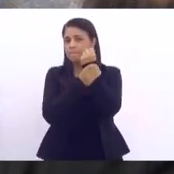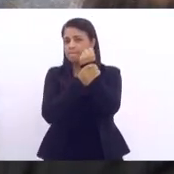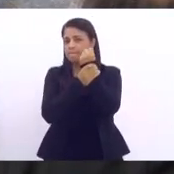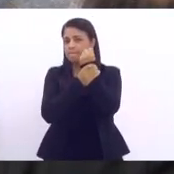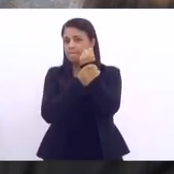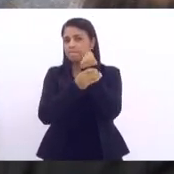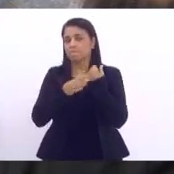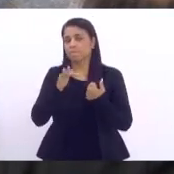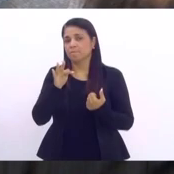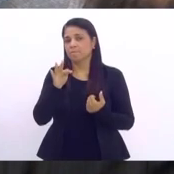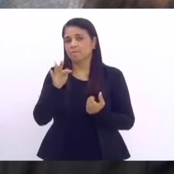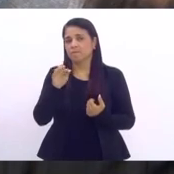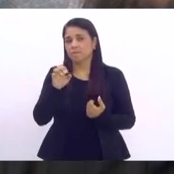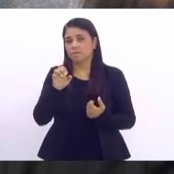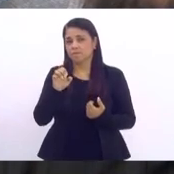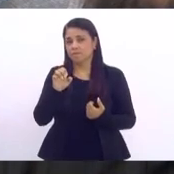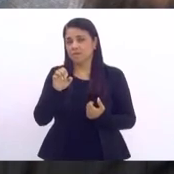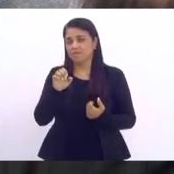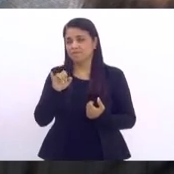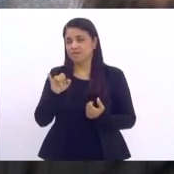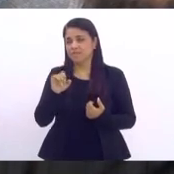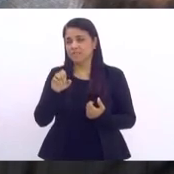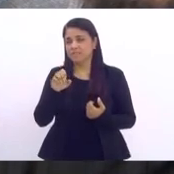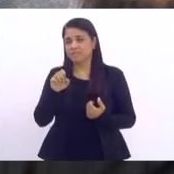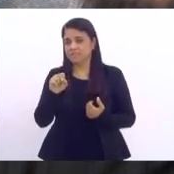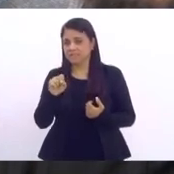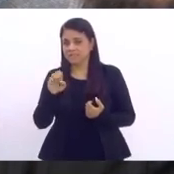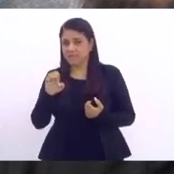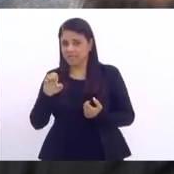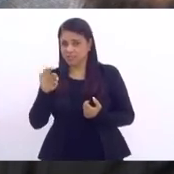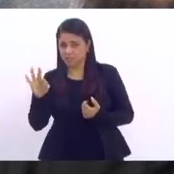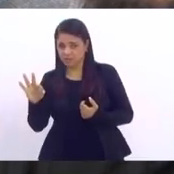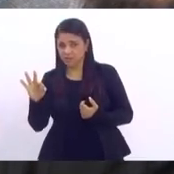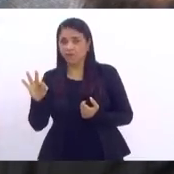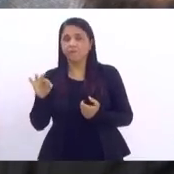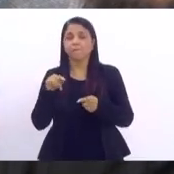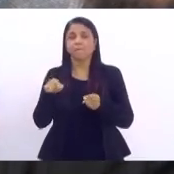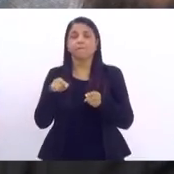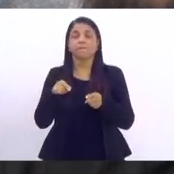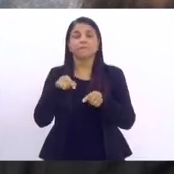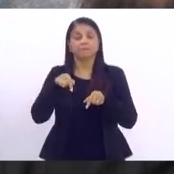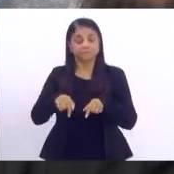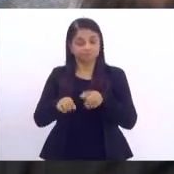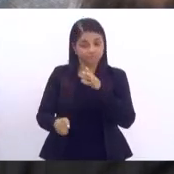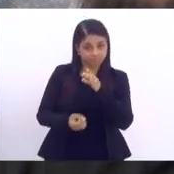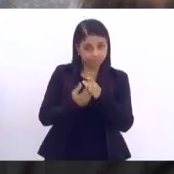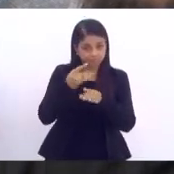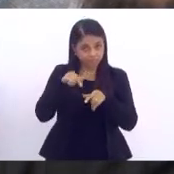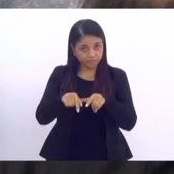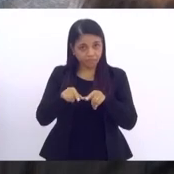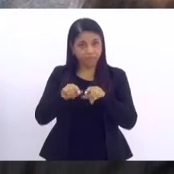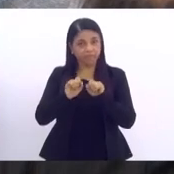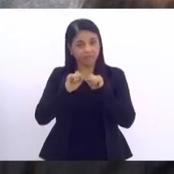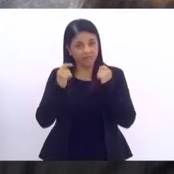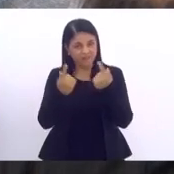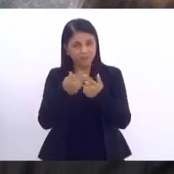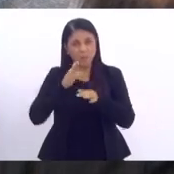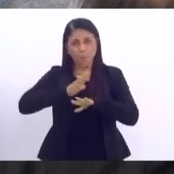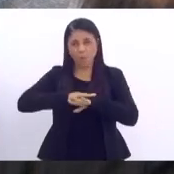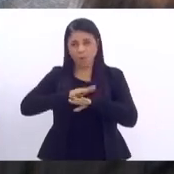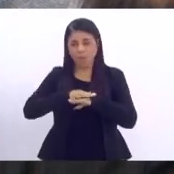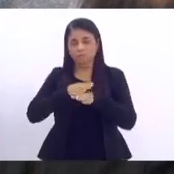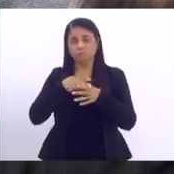Porque o FISED, que foi concebido aqui por essa casa, num momento muito frágil, o deputado Flávio Serafini vai se